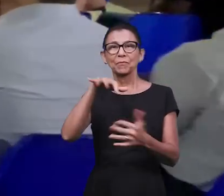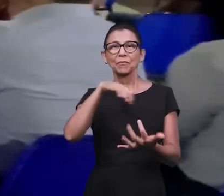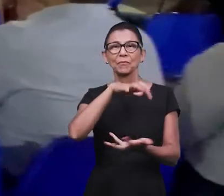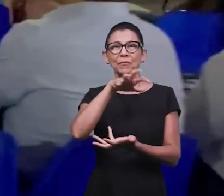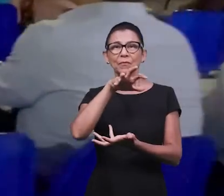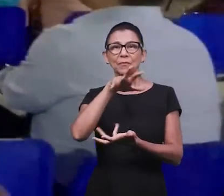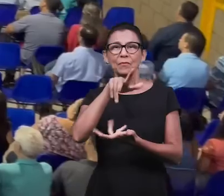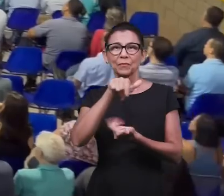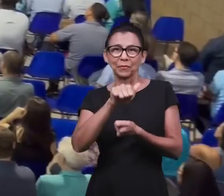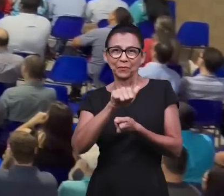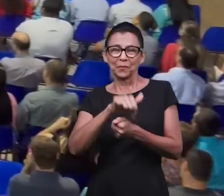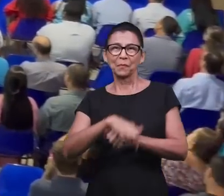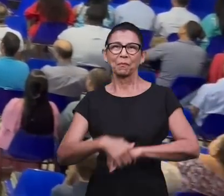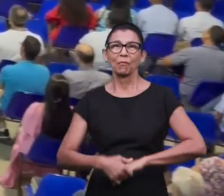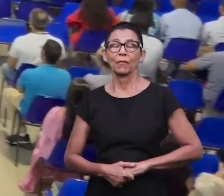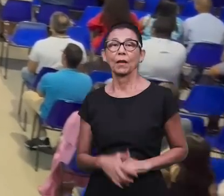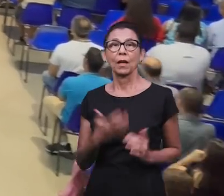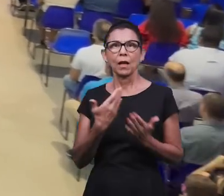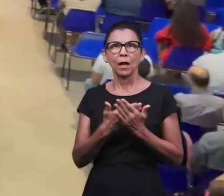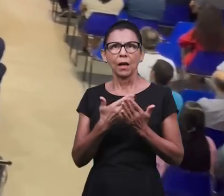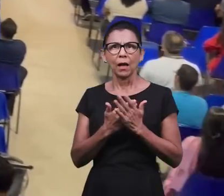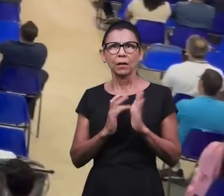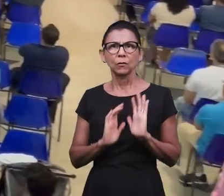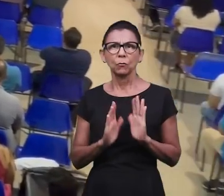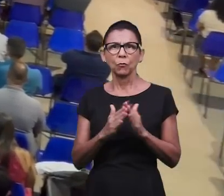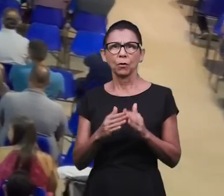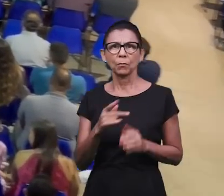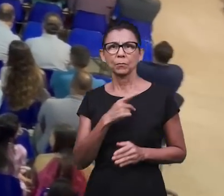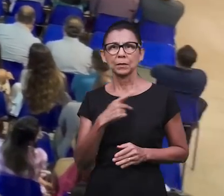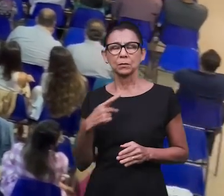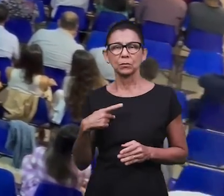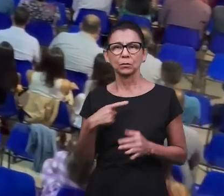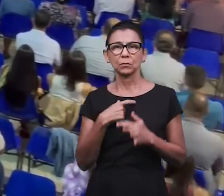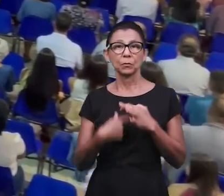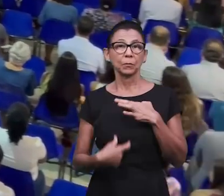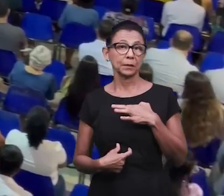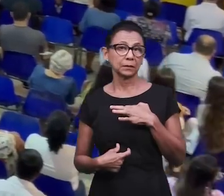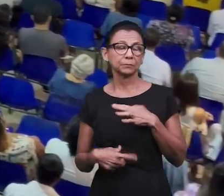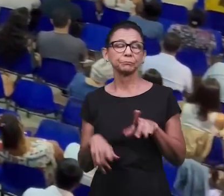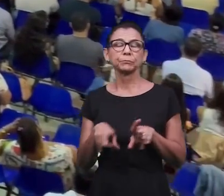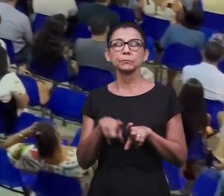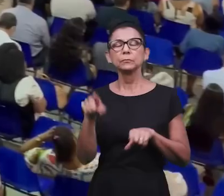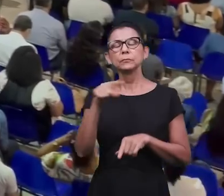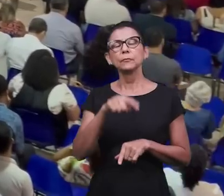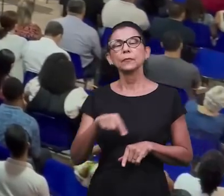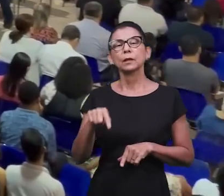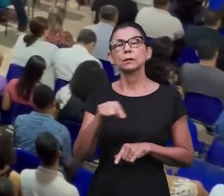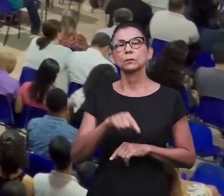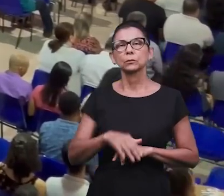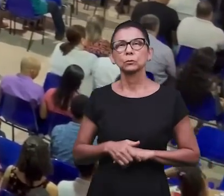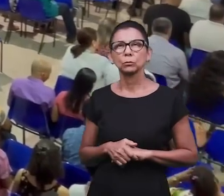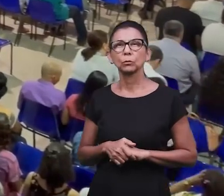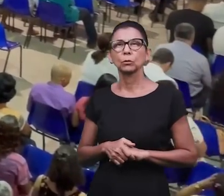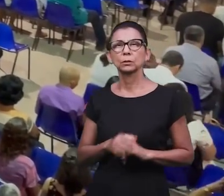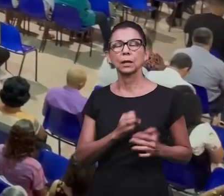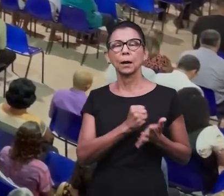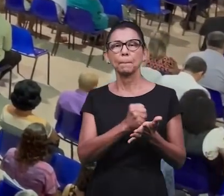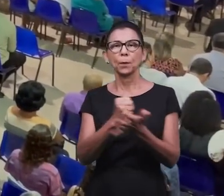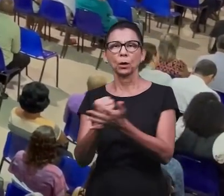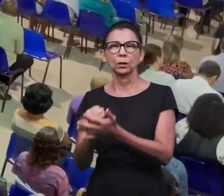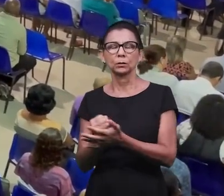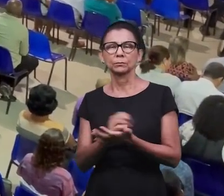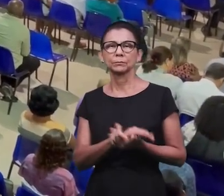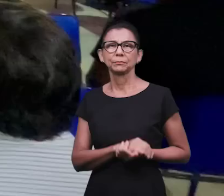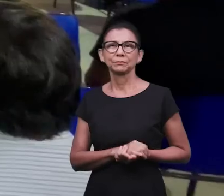e também para o exterior. Aulas direcionadas para pastores e obreiros e também para todos aqueles que auxiliam os